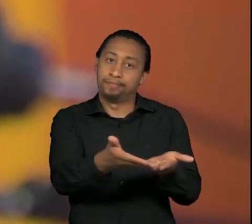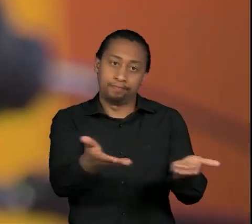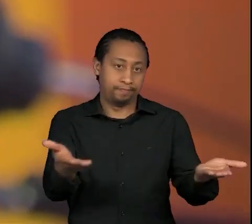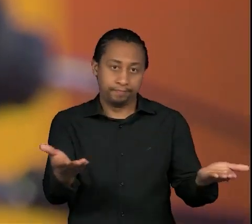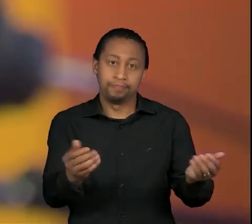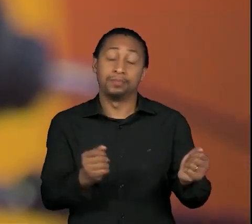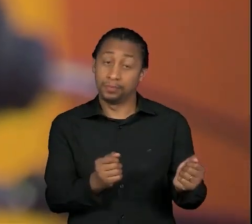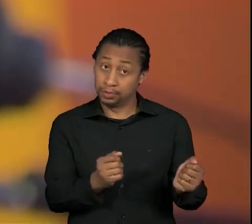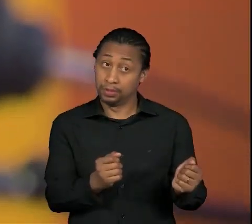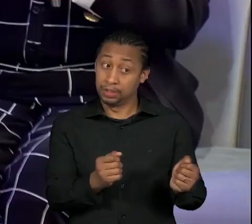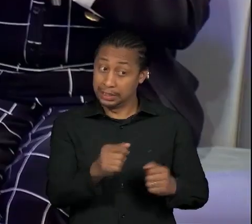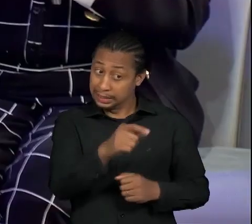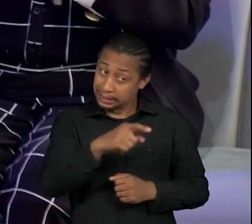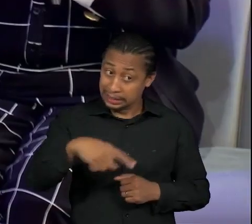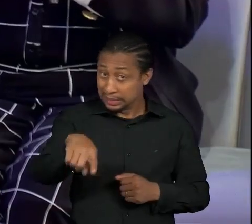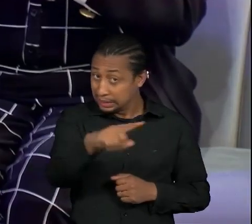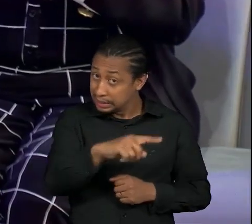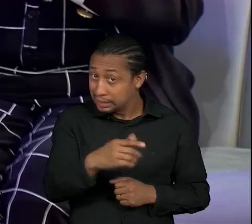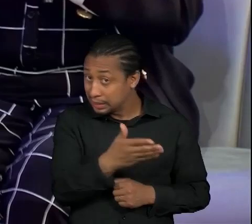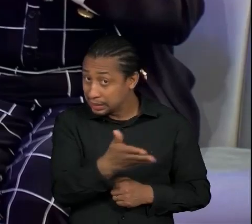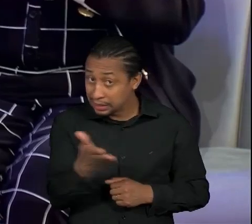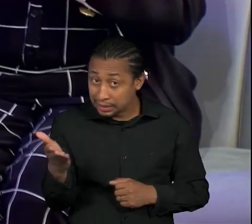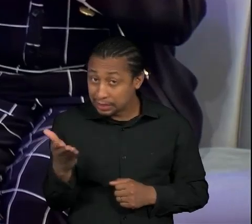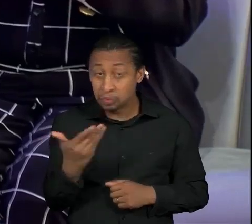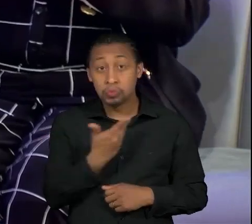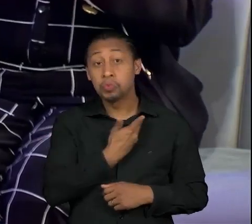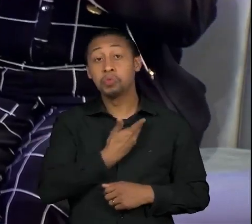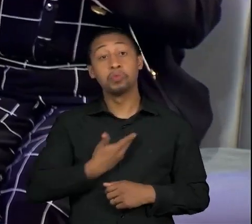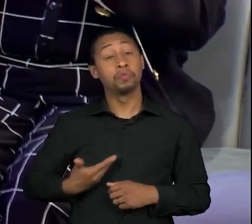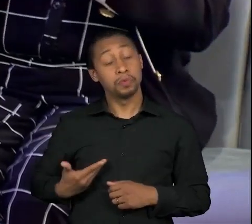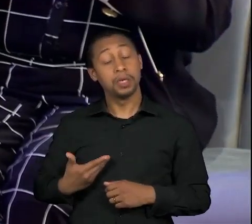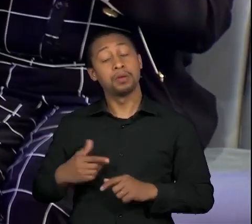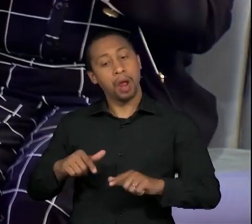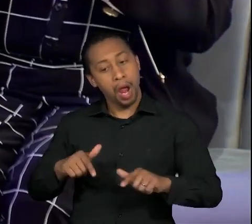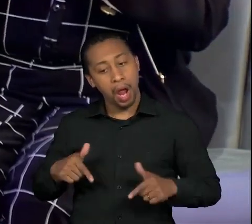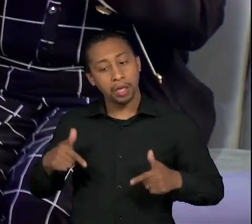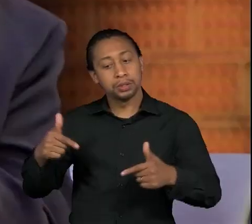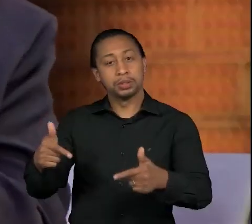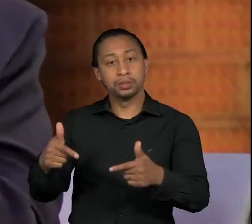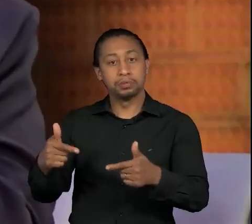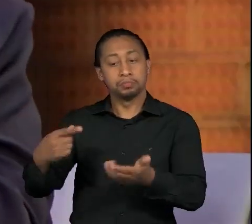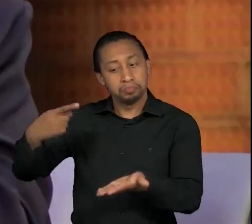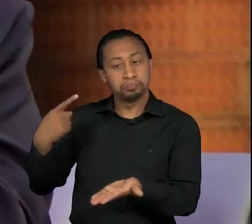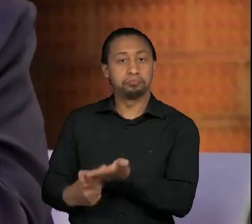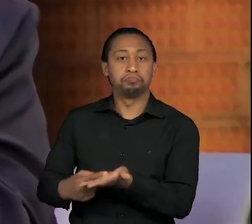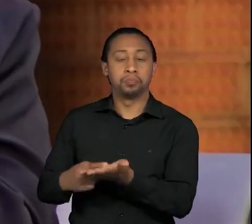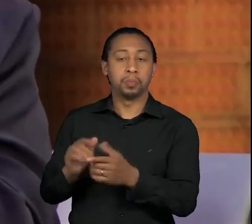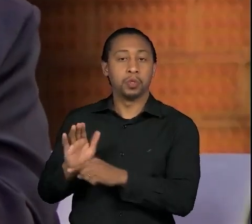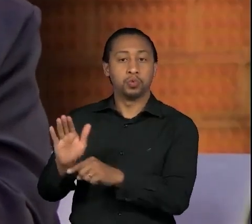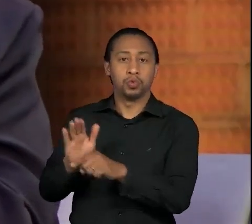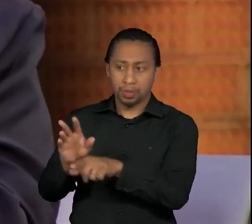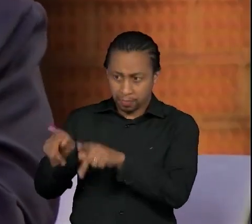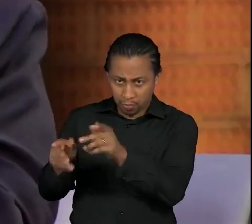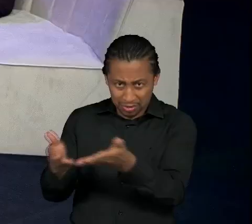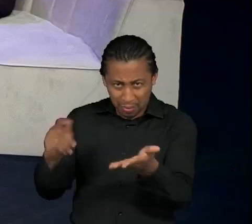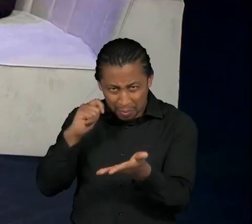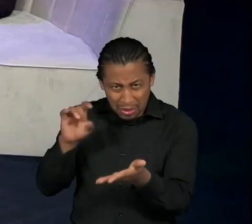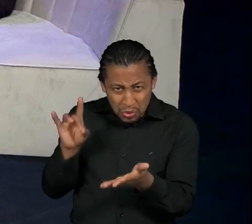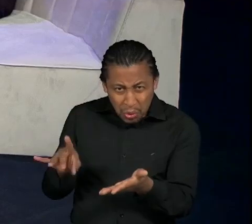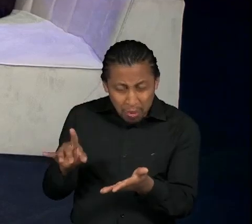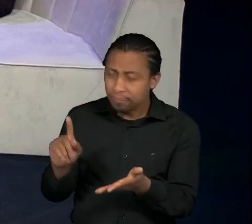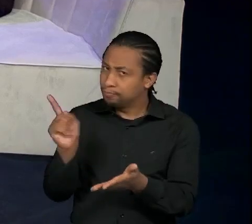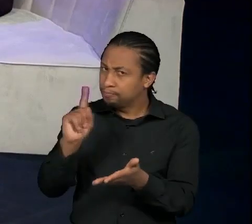e que não basta ser um governo comprometido com esse povo. É um governo que precisa incluir esse povo na